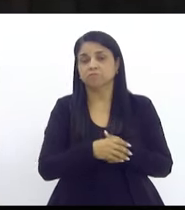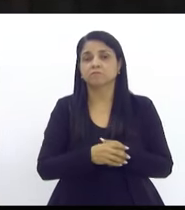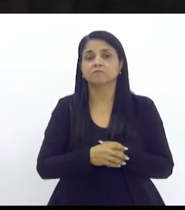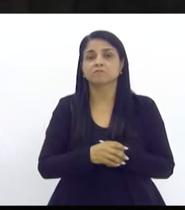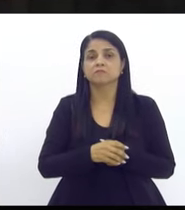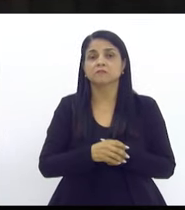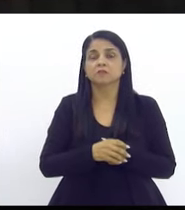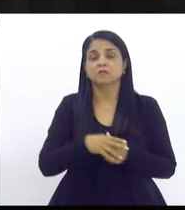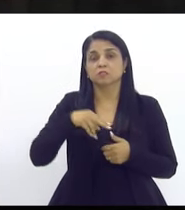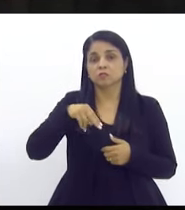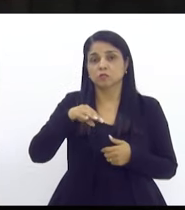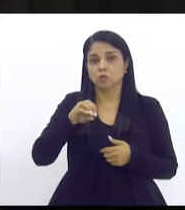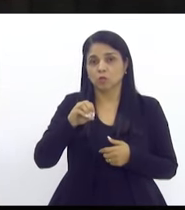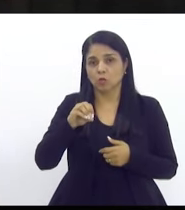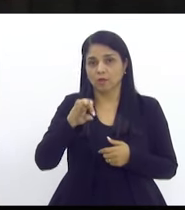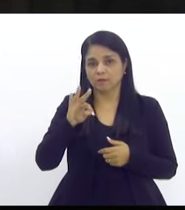técnicas,